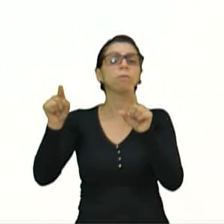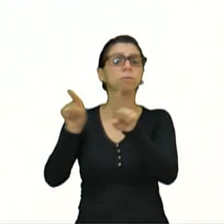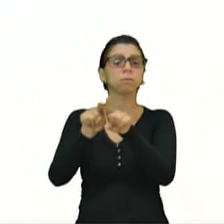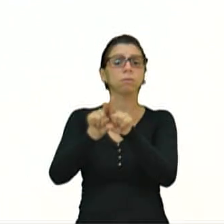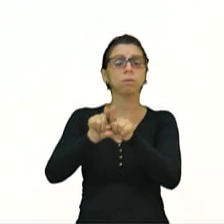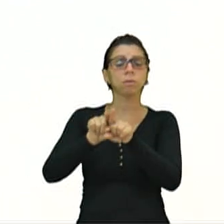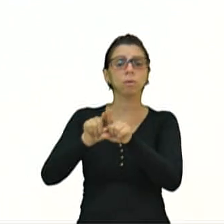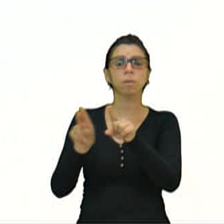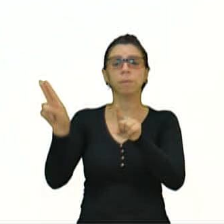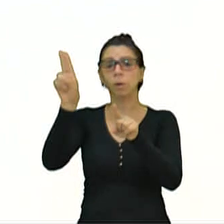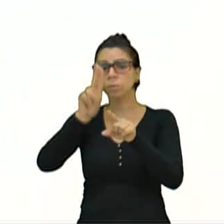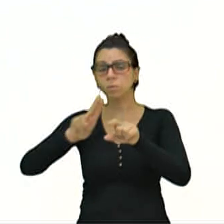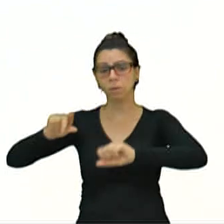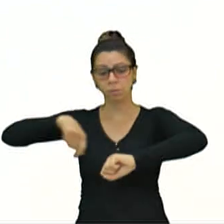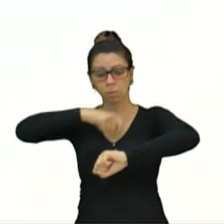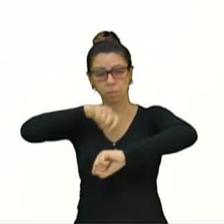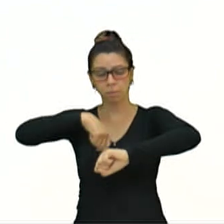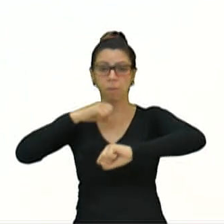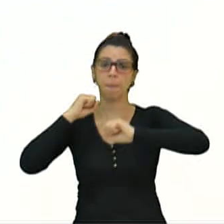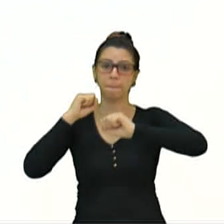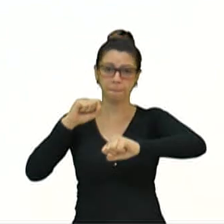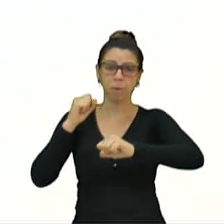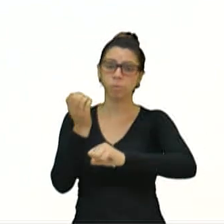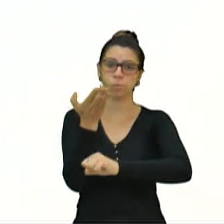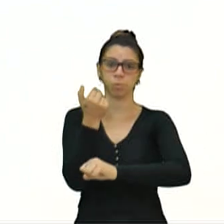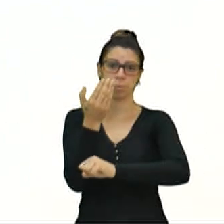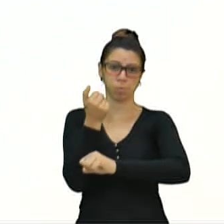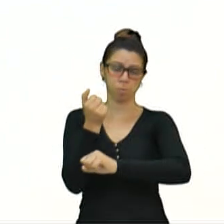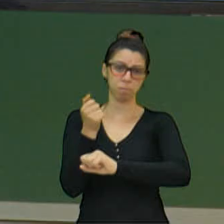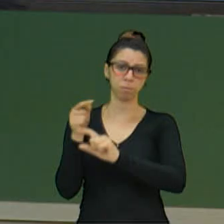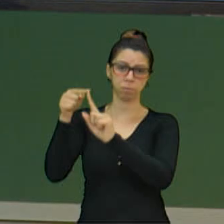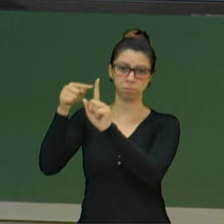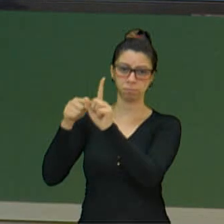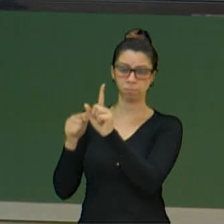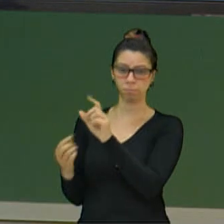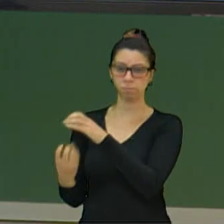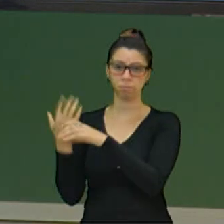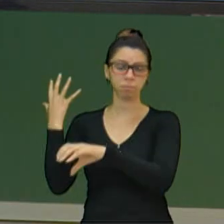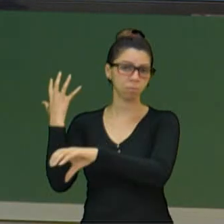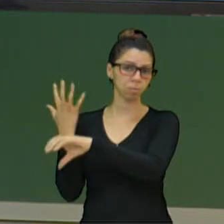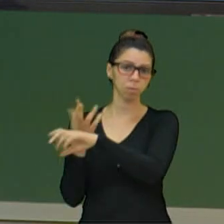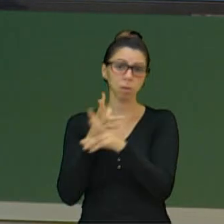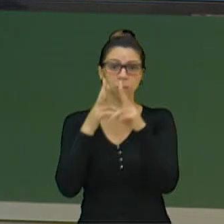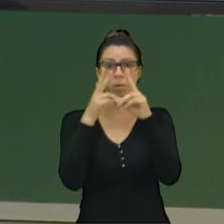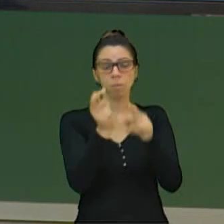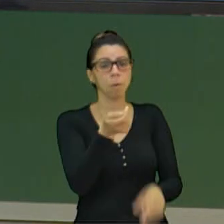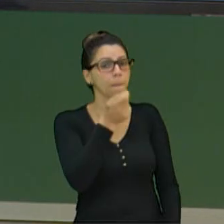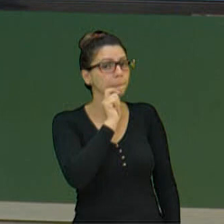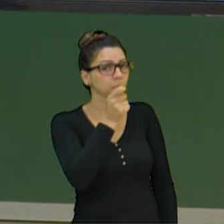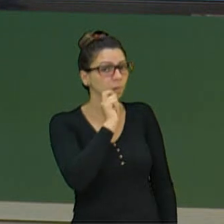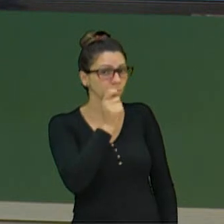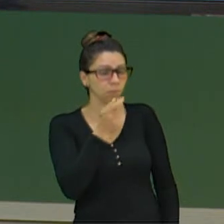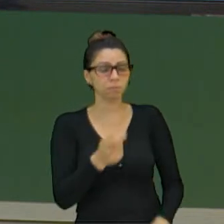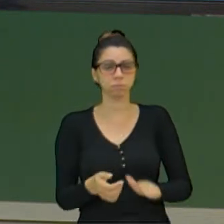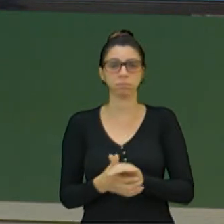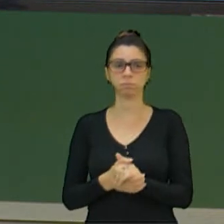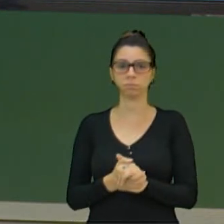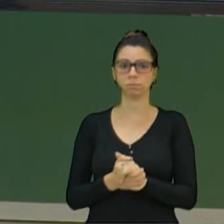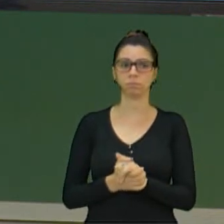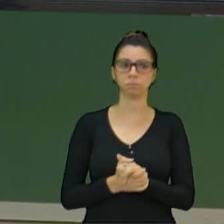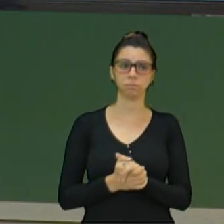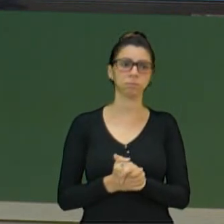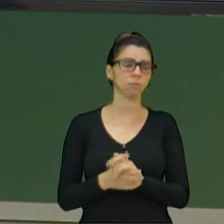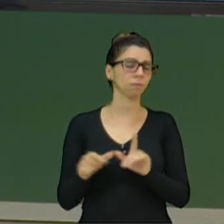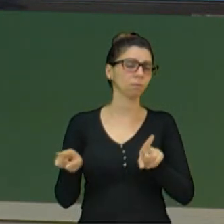culinária. Então, a gente pode comer a semente desse tipo de planta, assim como o pinhão, que a gente come do pinheiro. E também